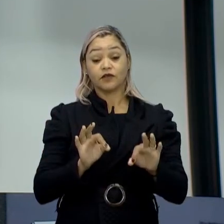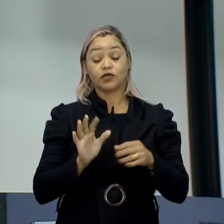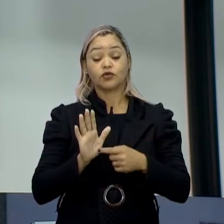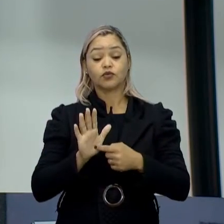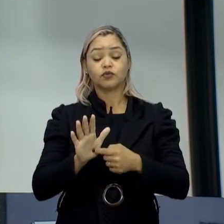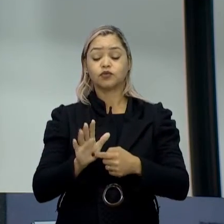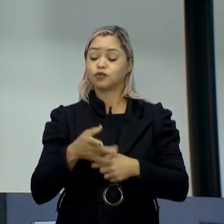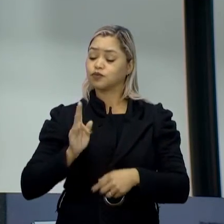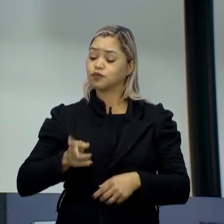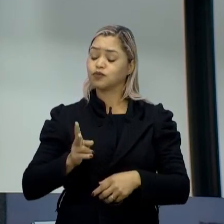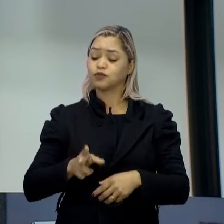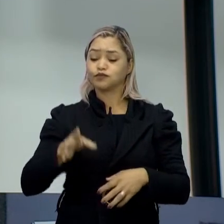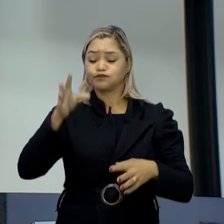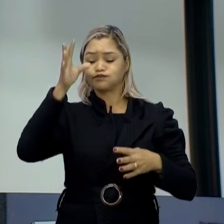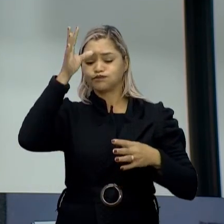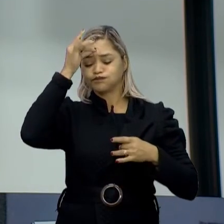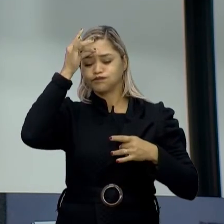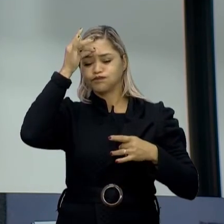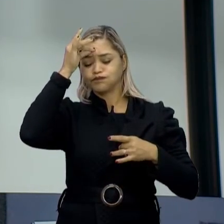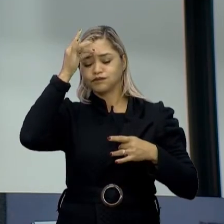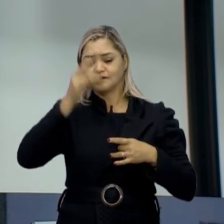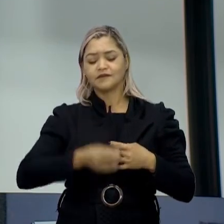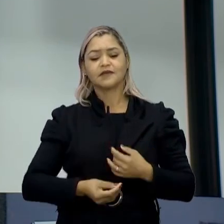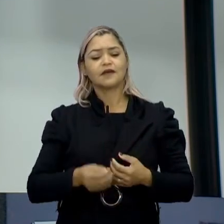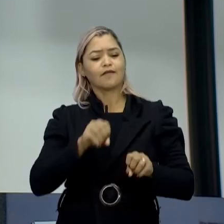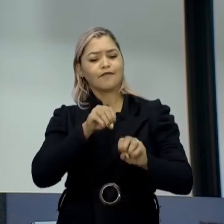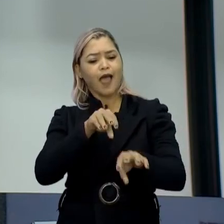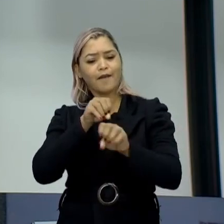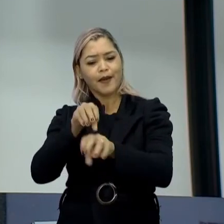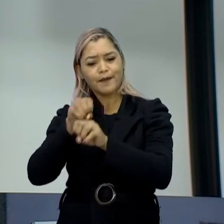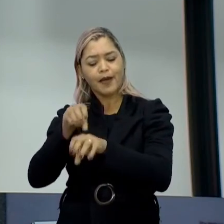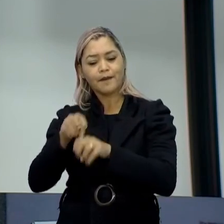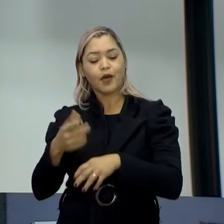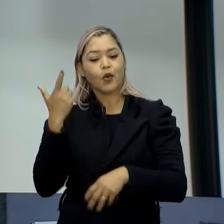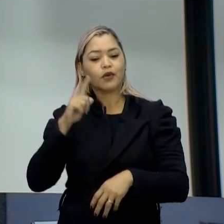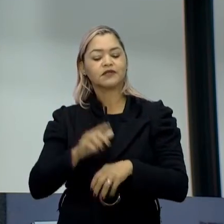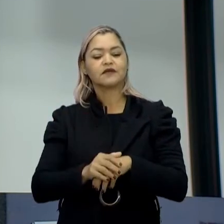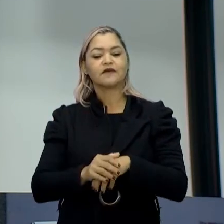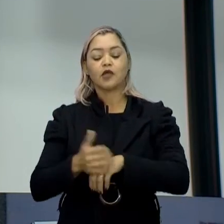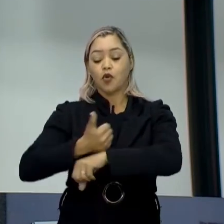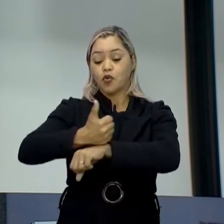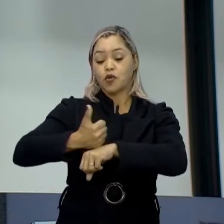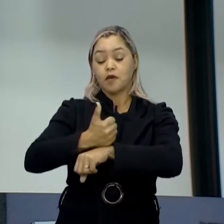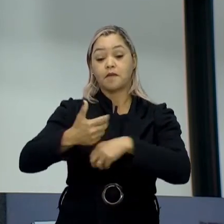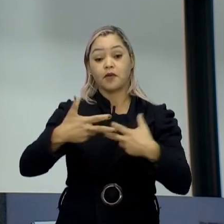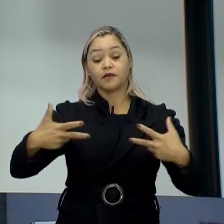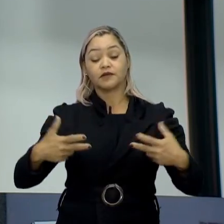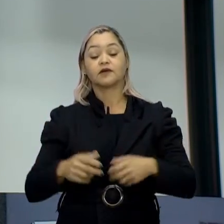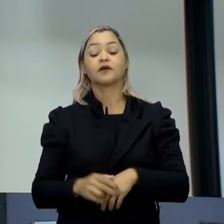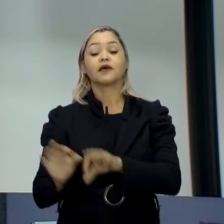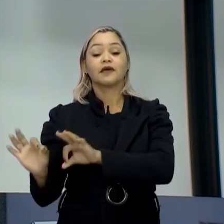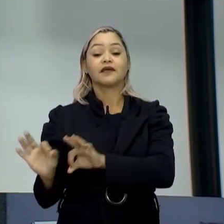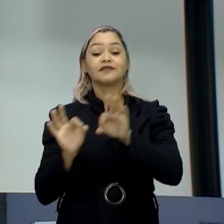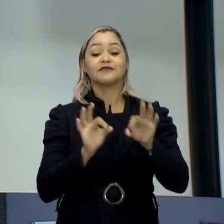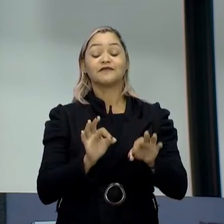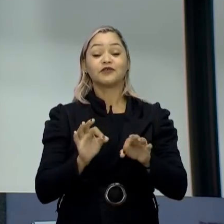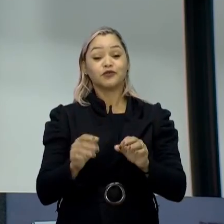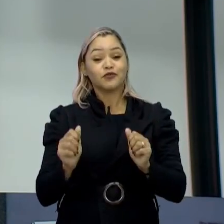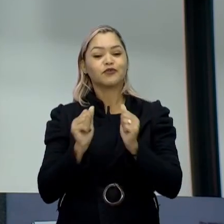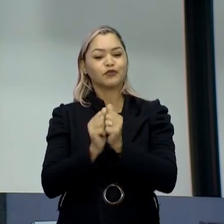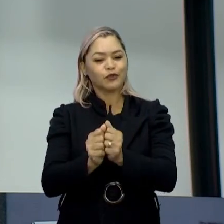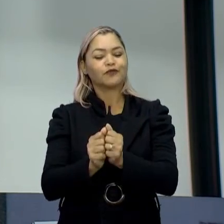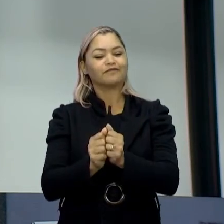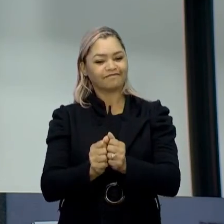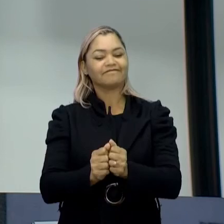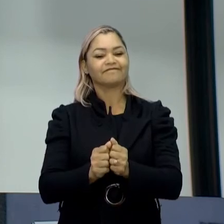para sempre as minhas aulas, onde eu conseguir colocá-lo, falando de profissões, esse vídeo estará comigo. E nós vamos